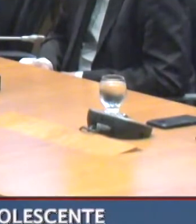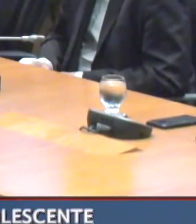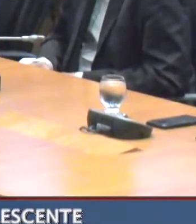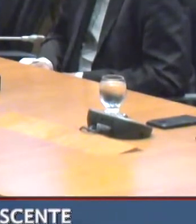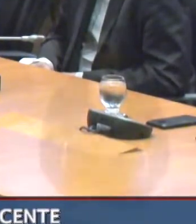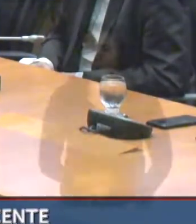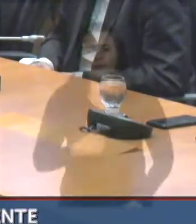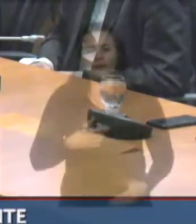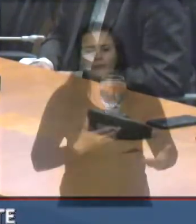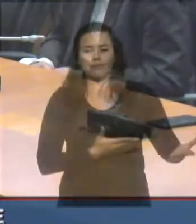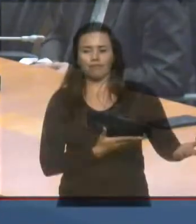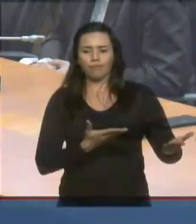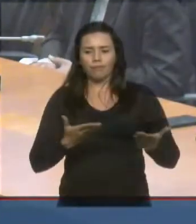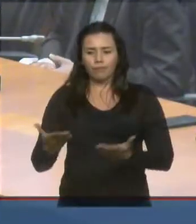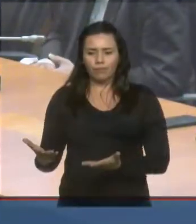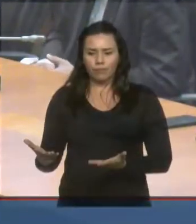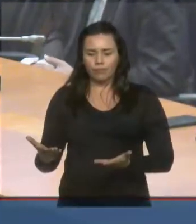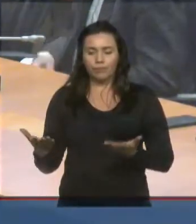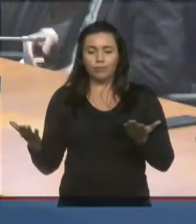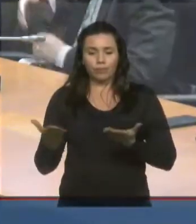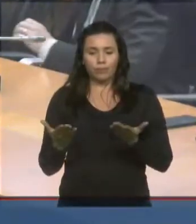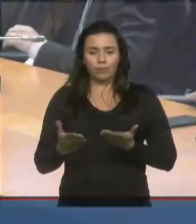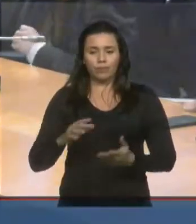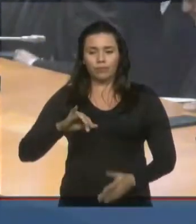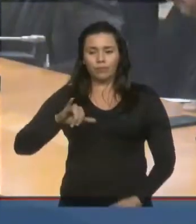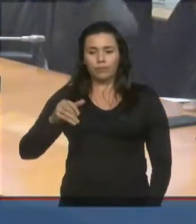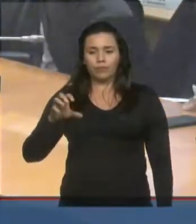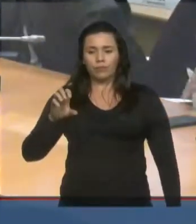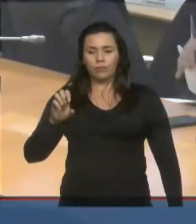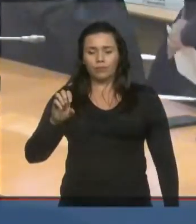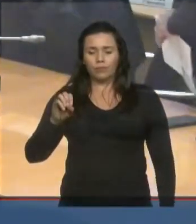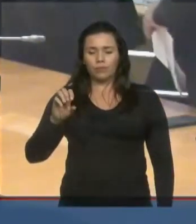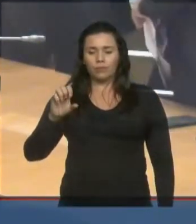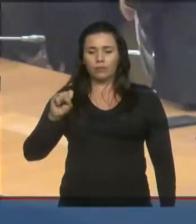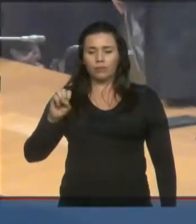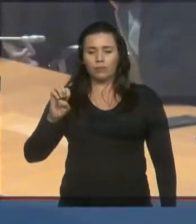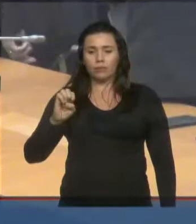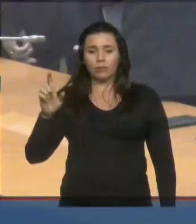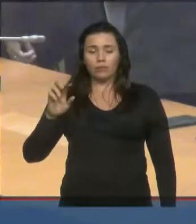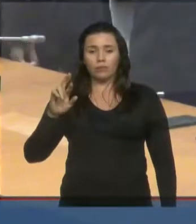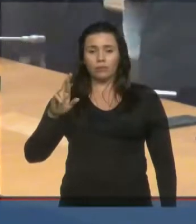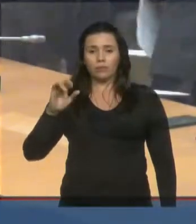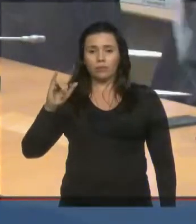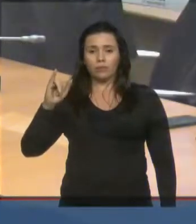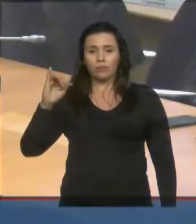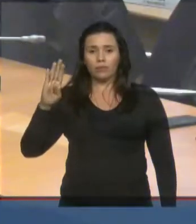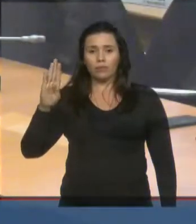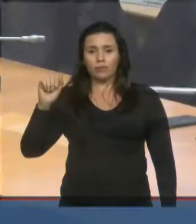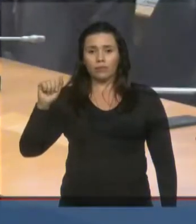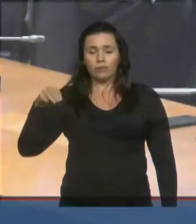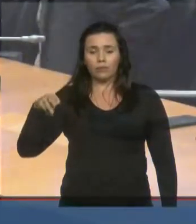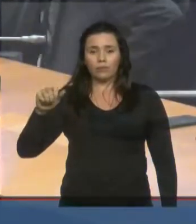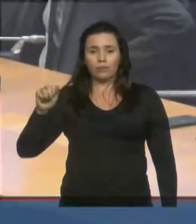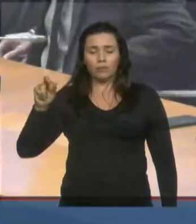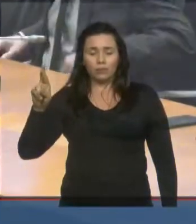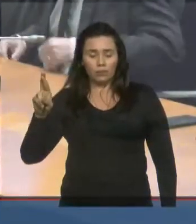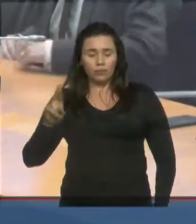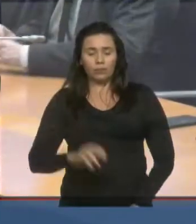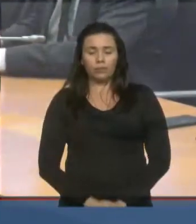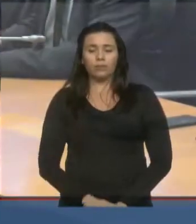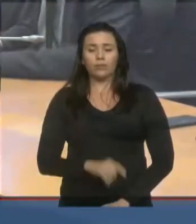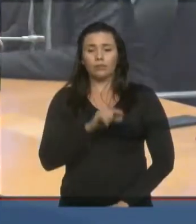Concedo a palavra ao Dr. José Ribamar Vanderlei de Souza, diretor do Centro de Perícias para a Criança